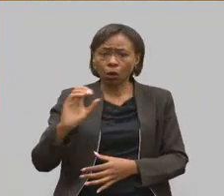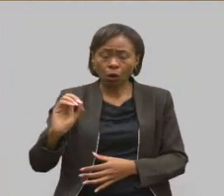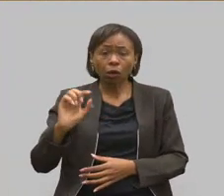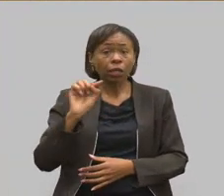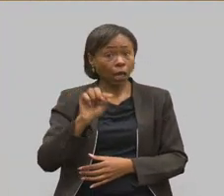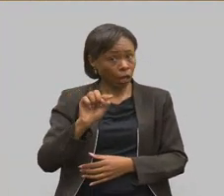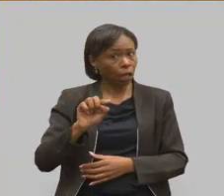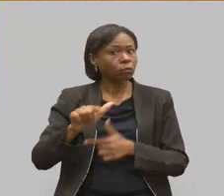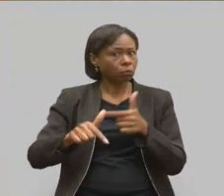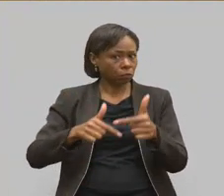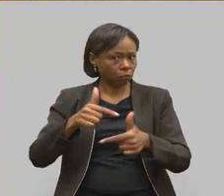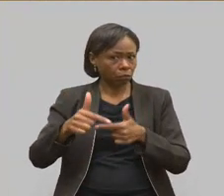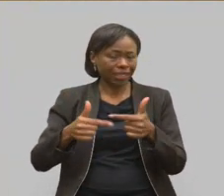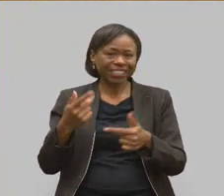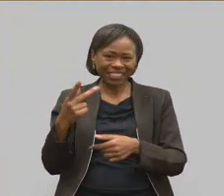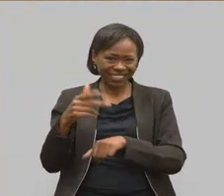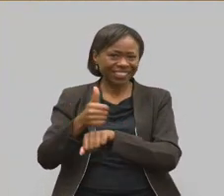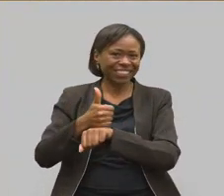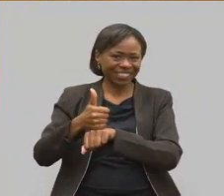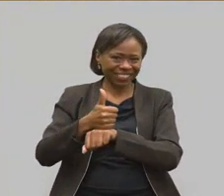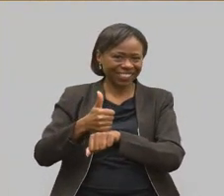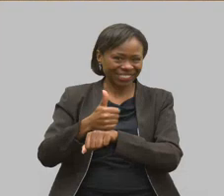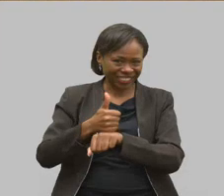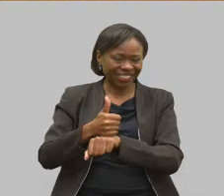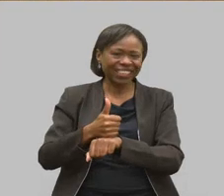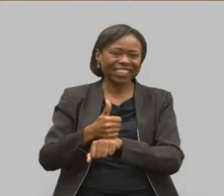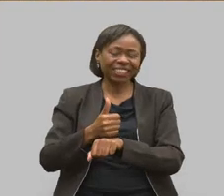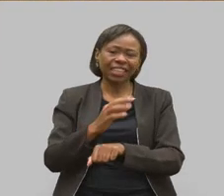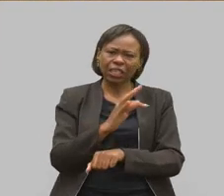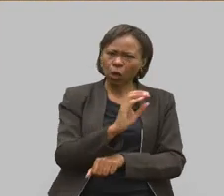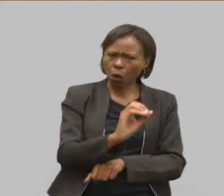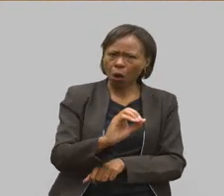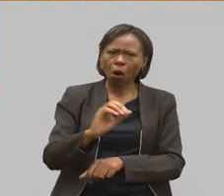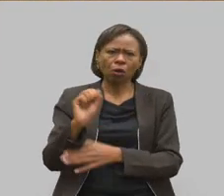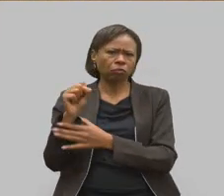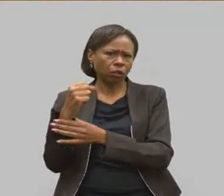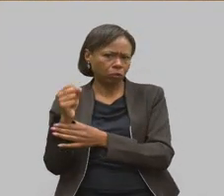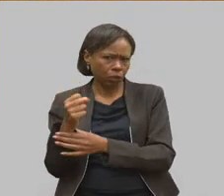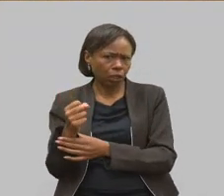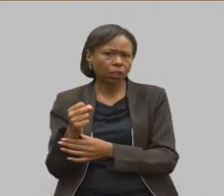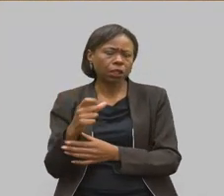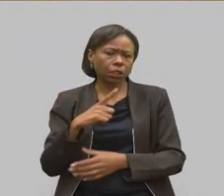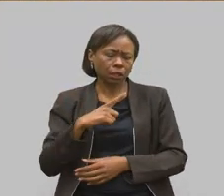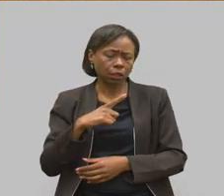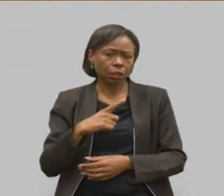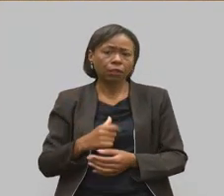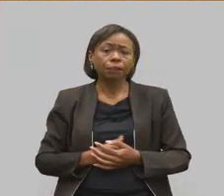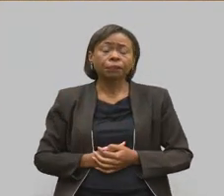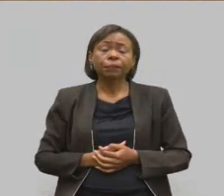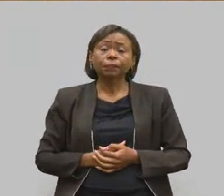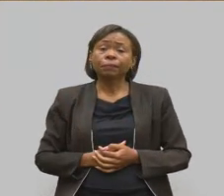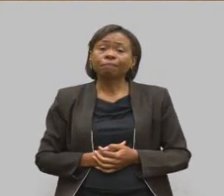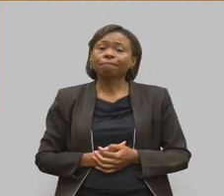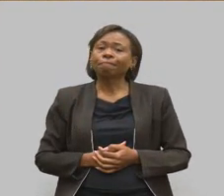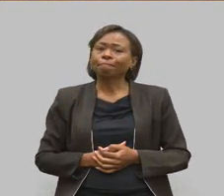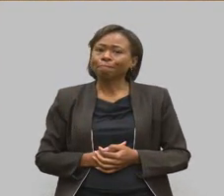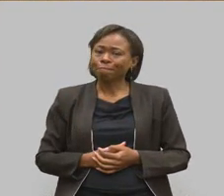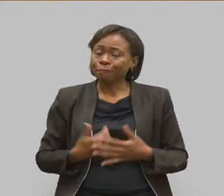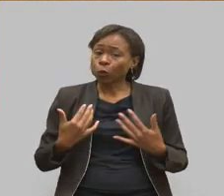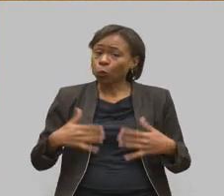estamos aqui para falar deles terapia ocupacional fisioterapia nesse contexto eu acho que um grande